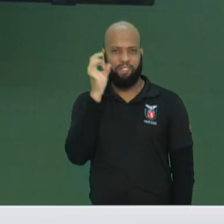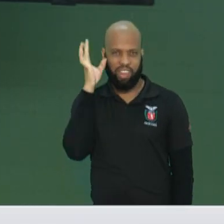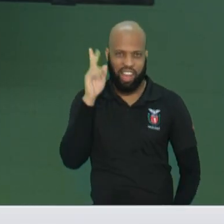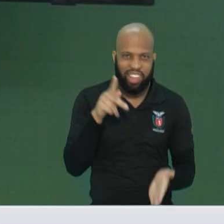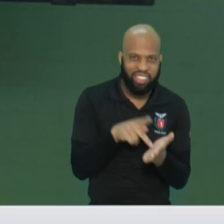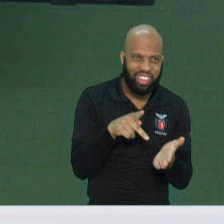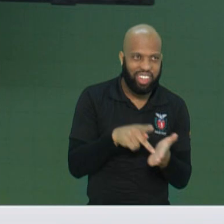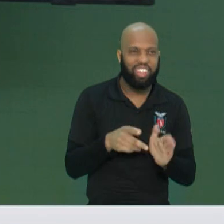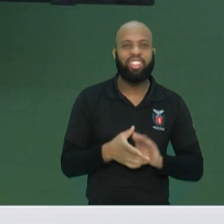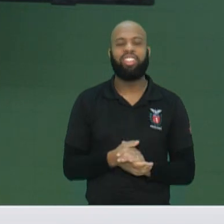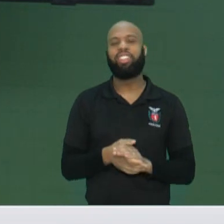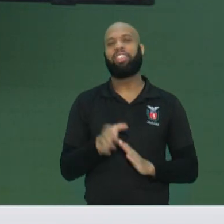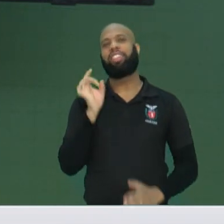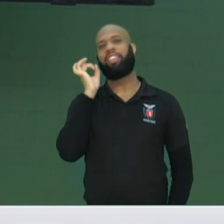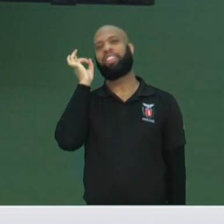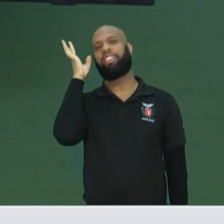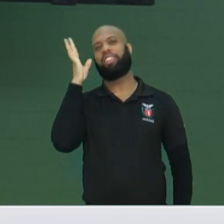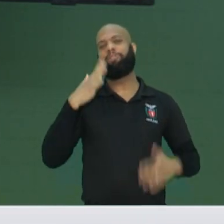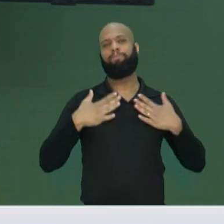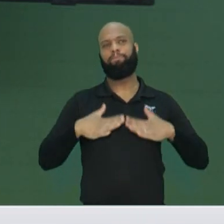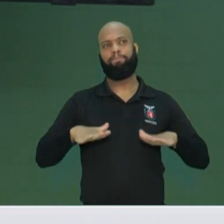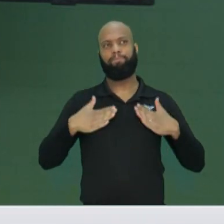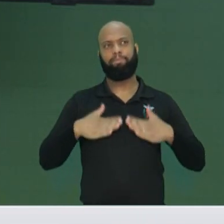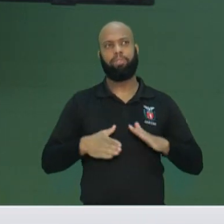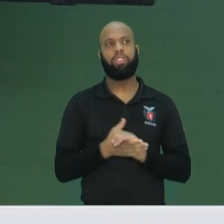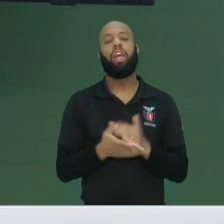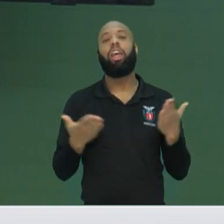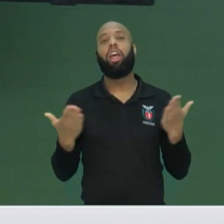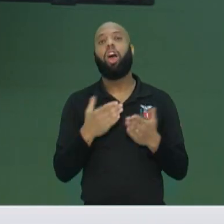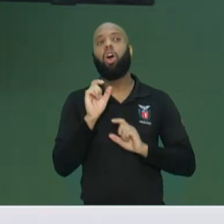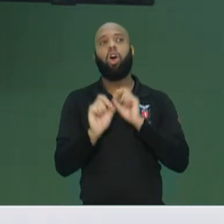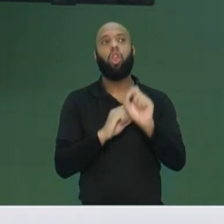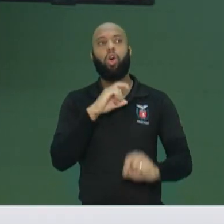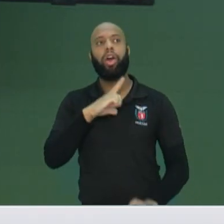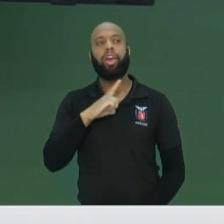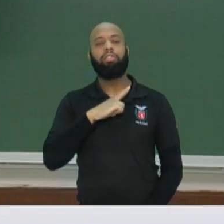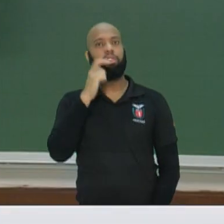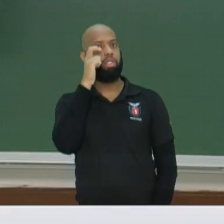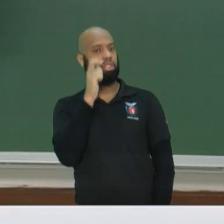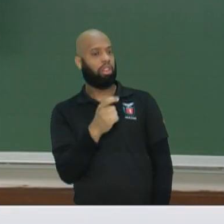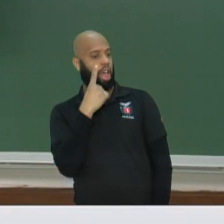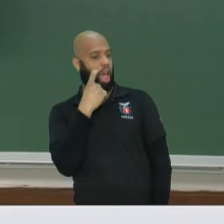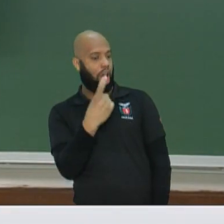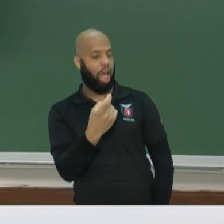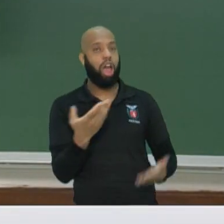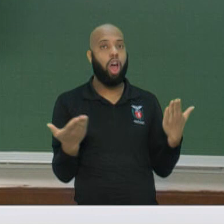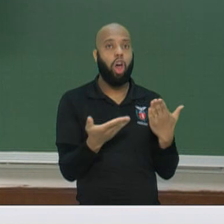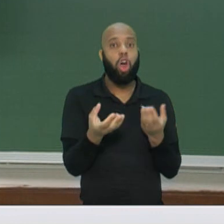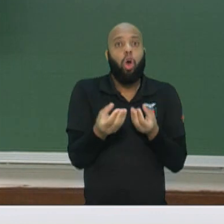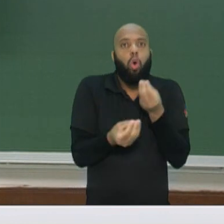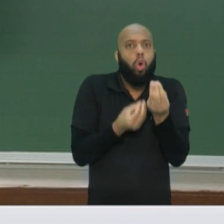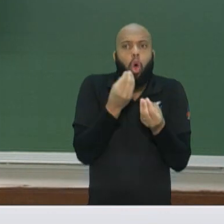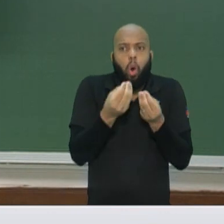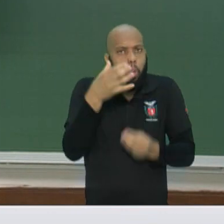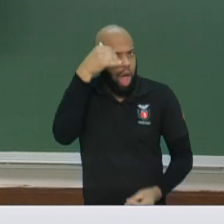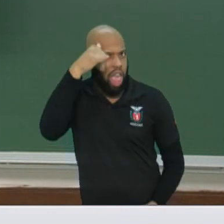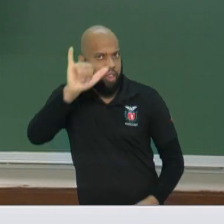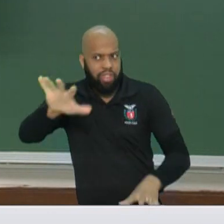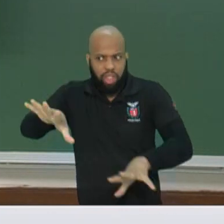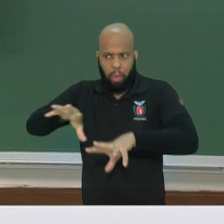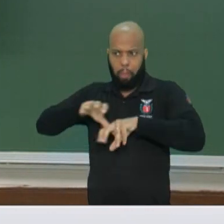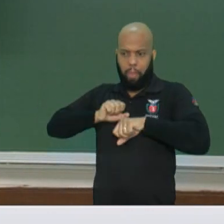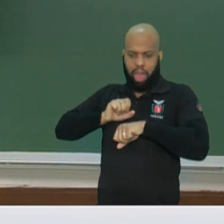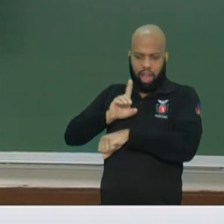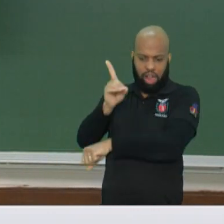né? Bem tranquilo. Então, vamos ao que mais nos interessa, que é como prevenir, ok? Nós não